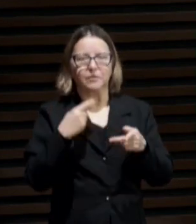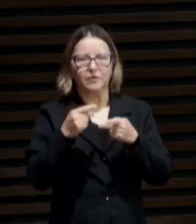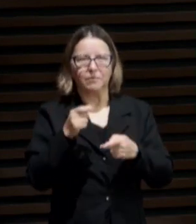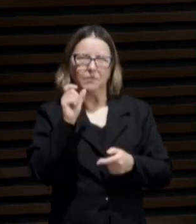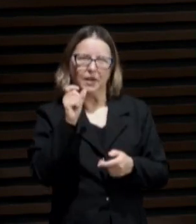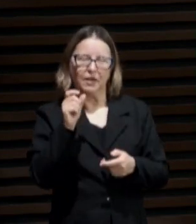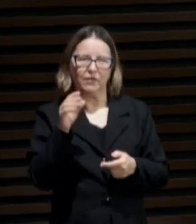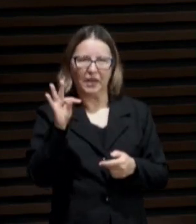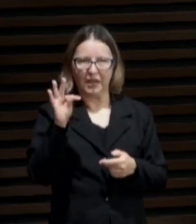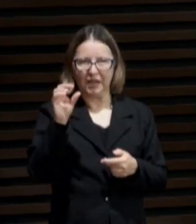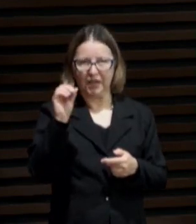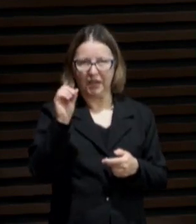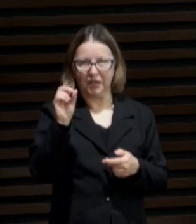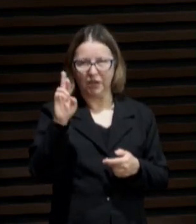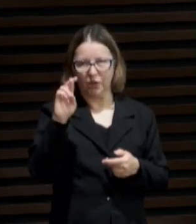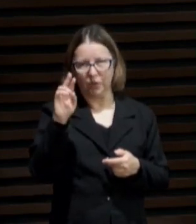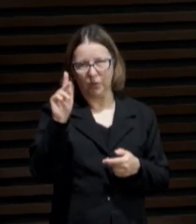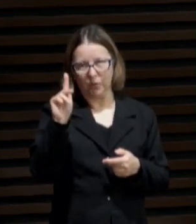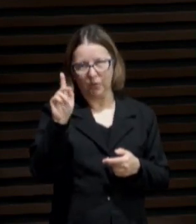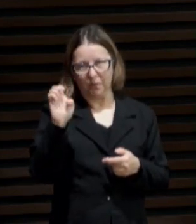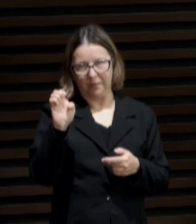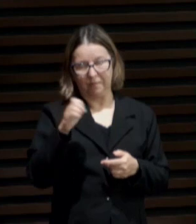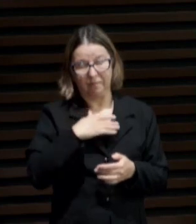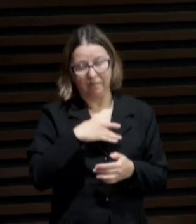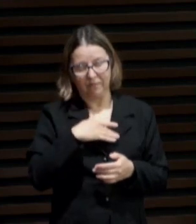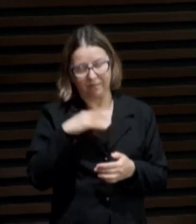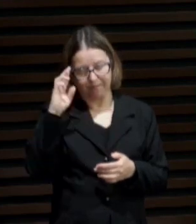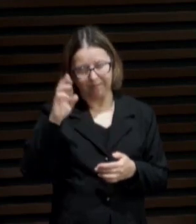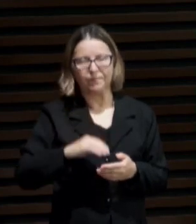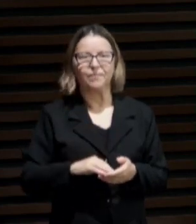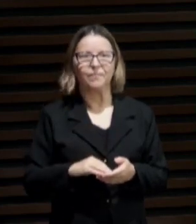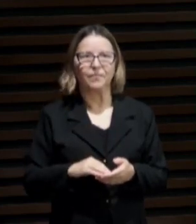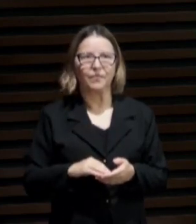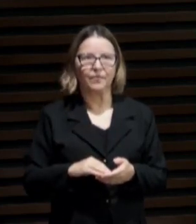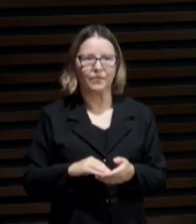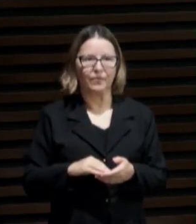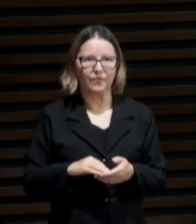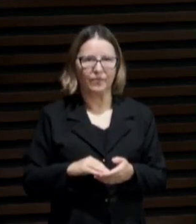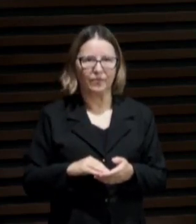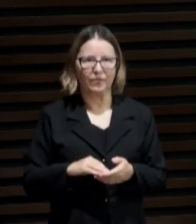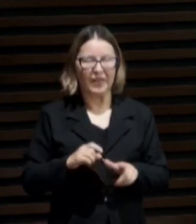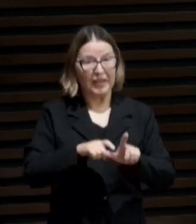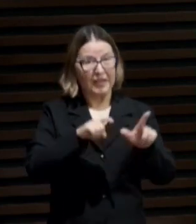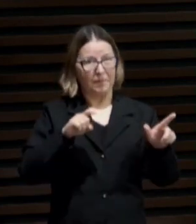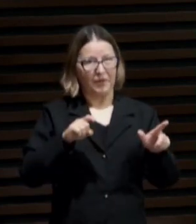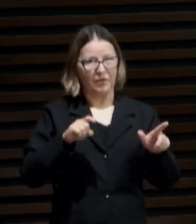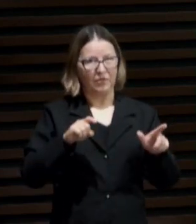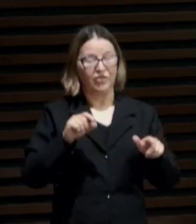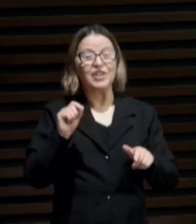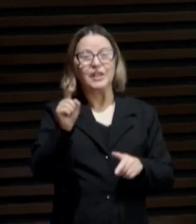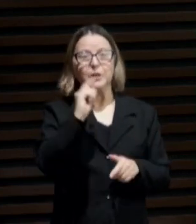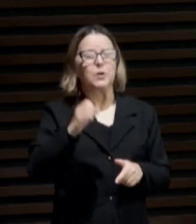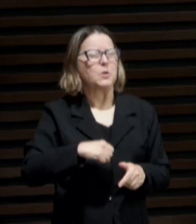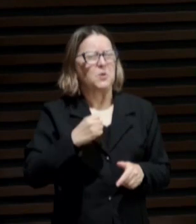torpes. Misericórdia, Senhor. Vamos para o boletim. Independentemente de quem somos, onde vivemos